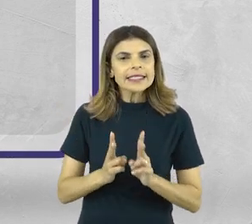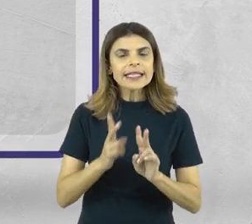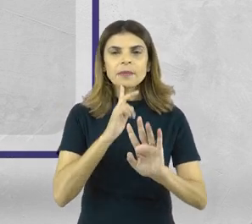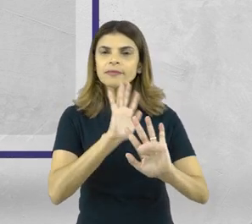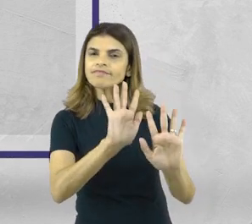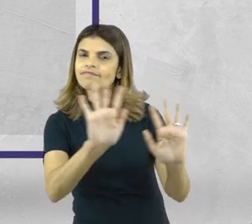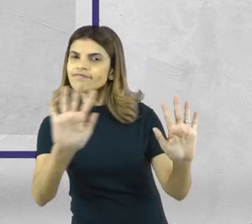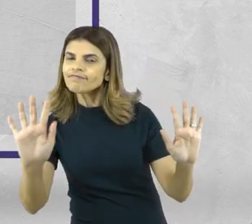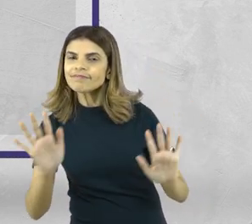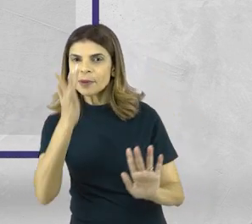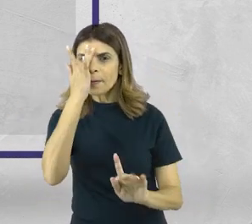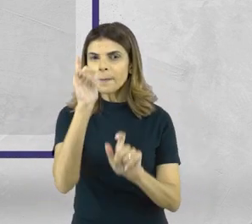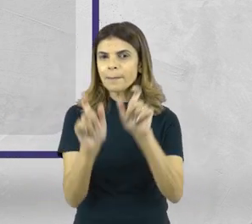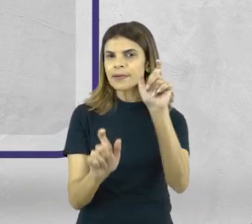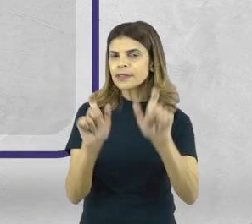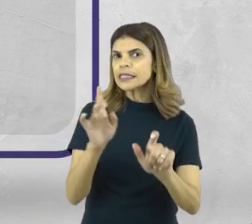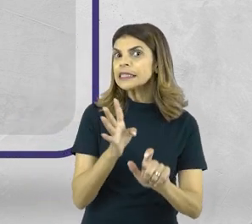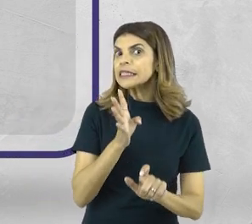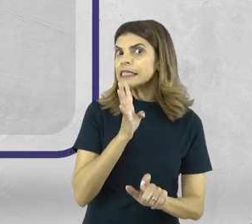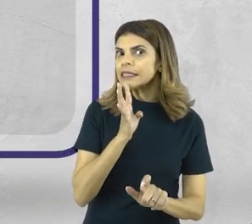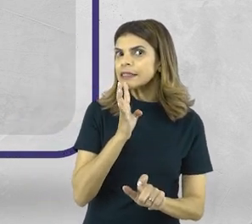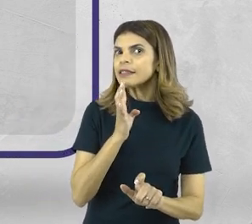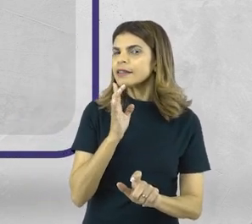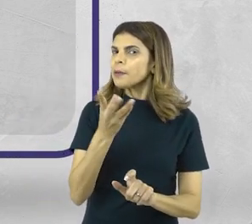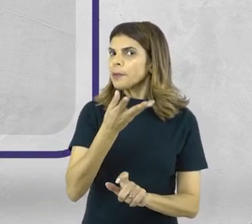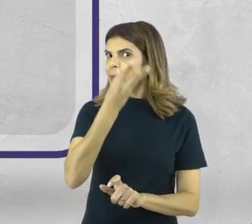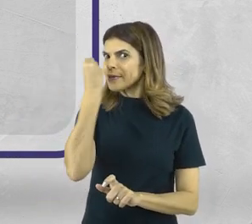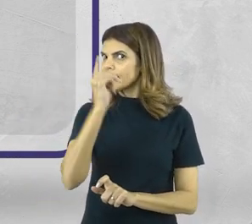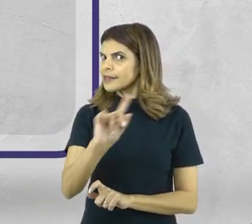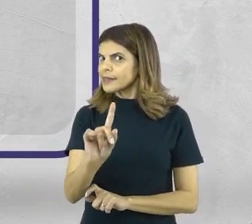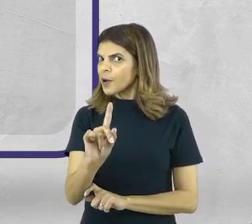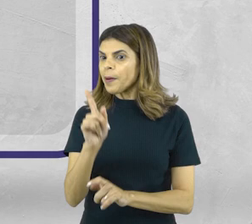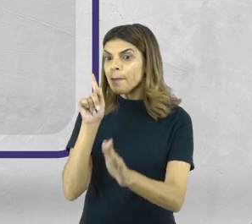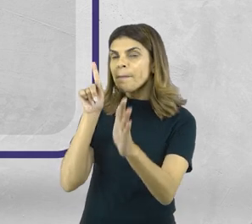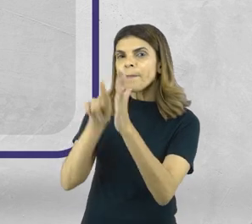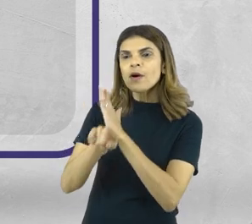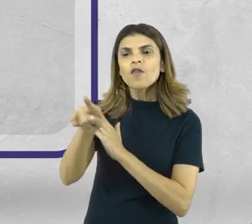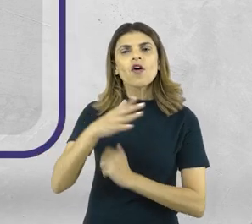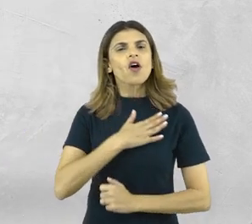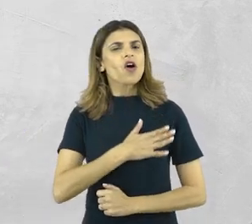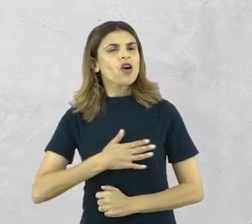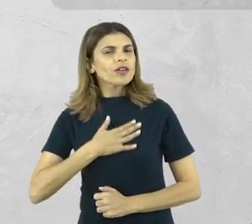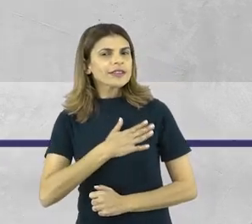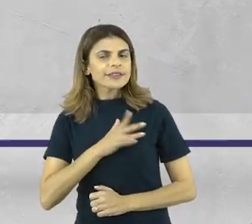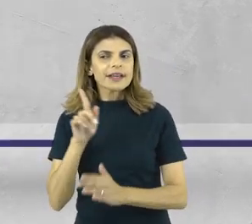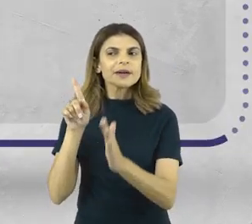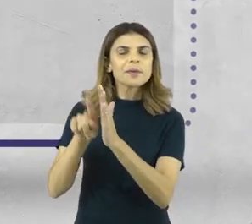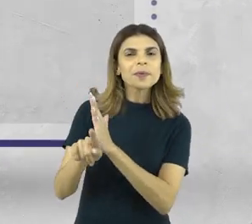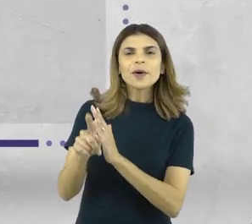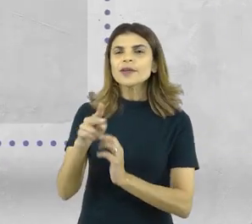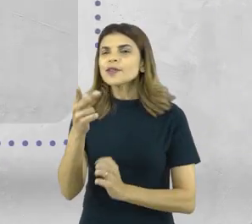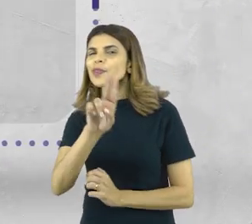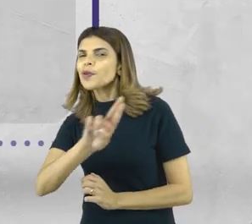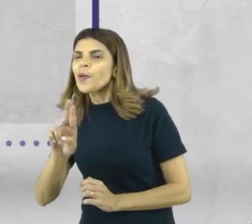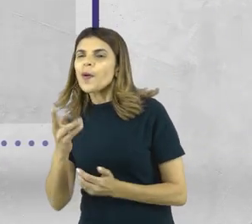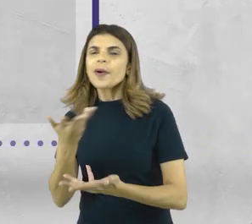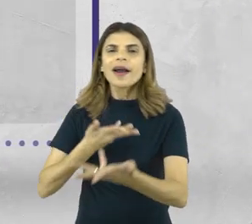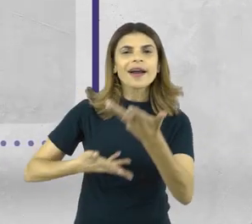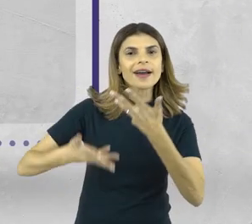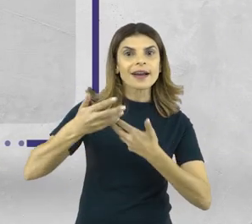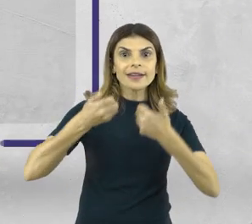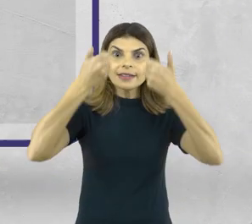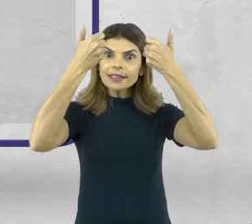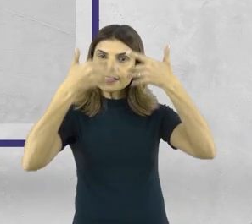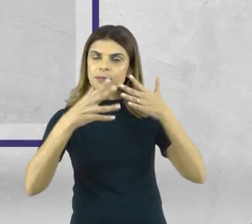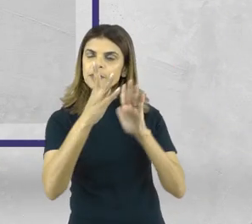as pessoas. Não esqueça de perguntar como elas gostariam de ser chamadas. Seja claro na exposição do